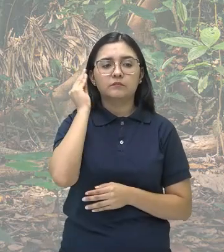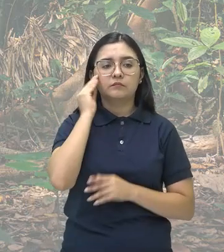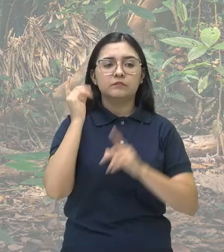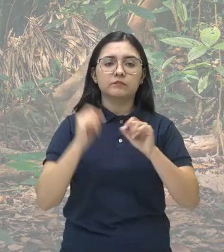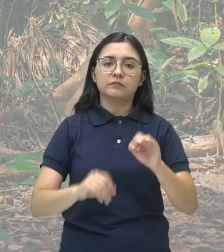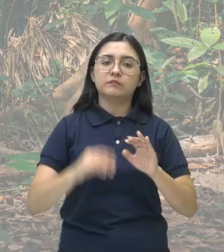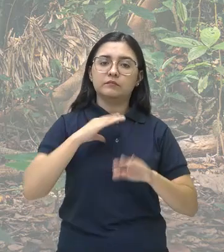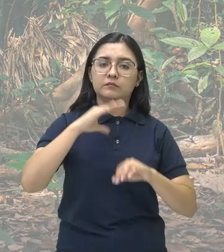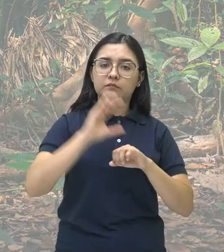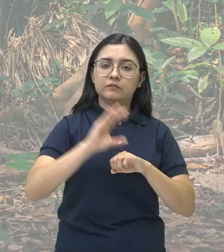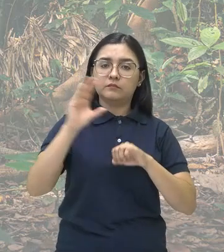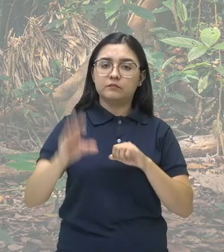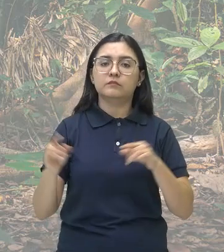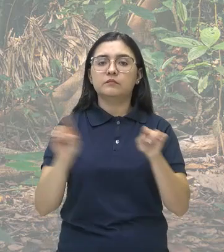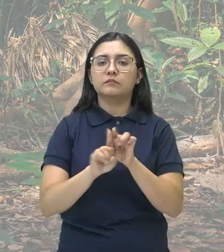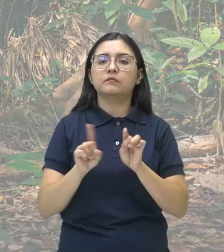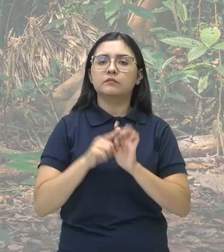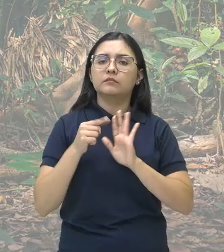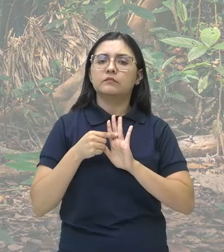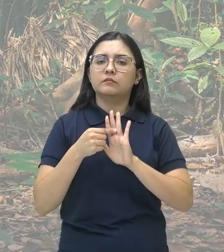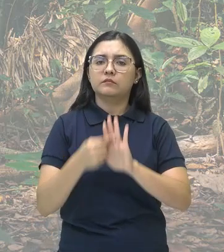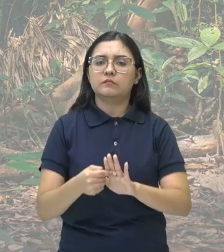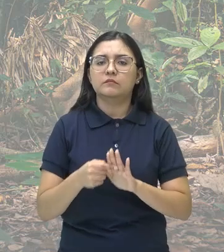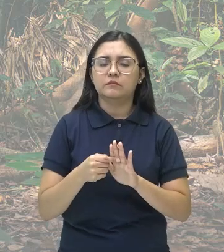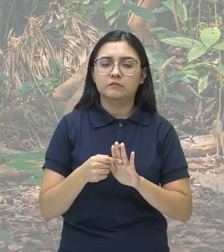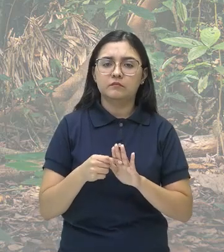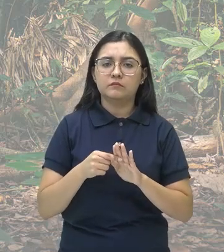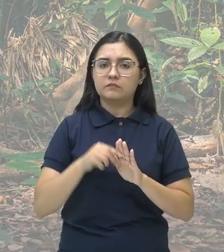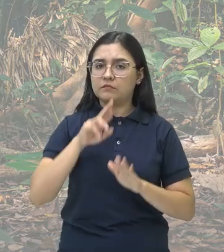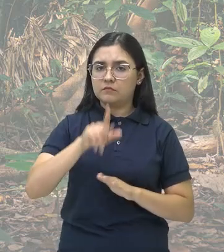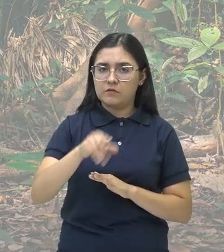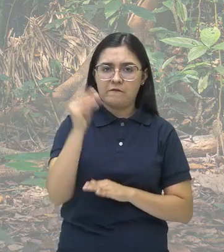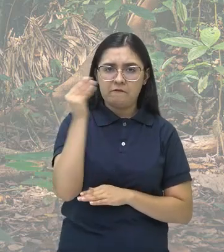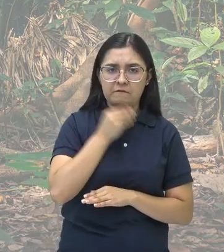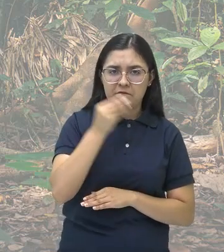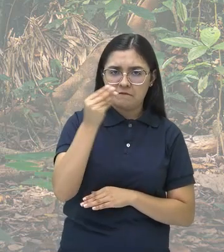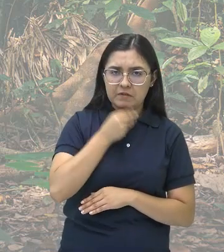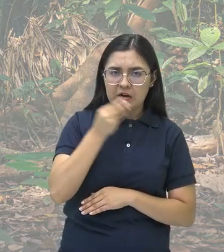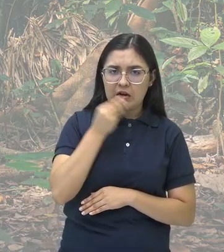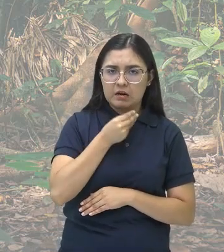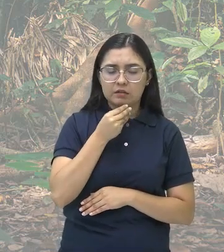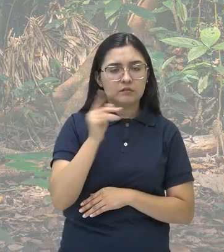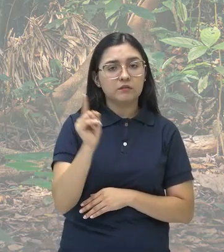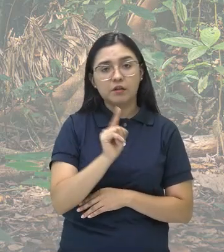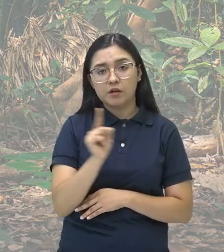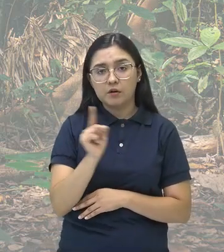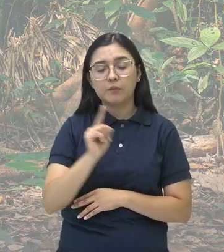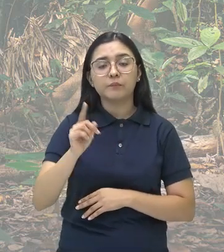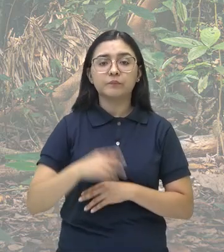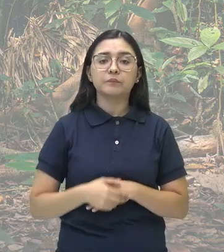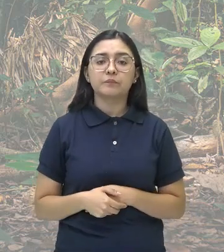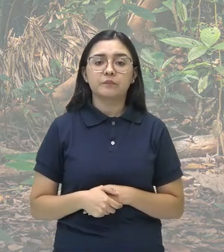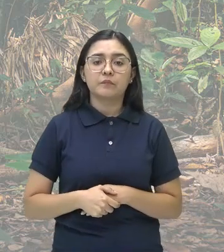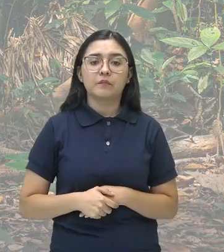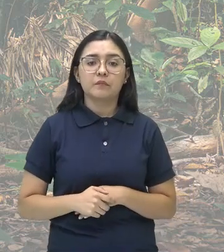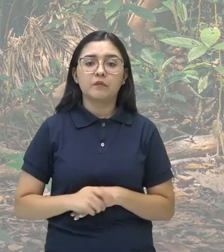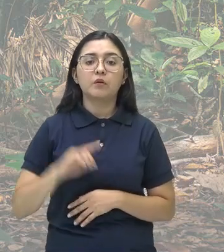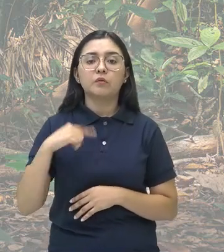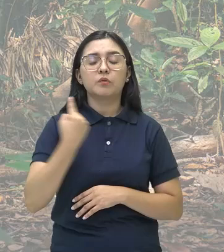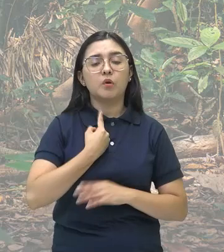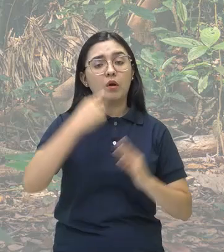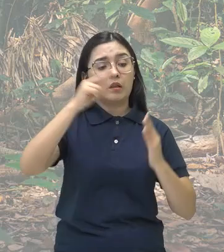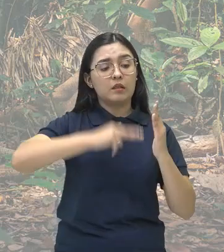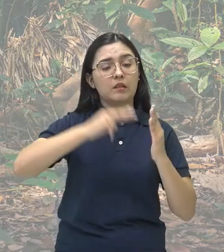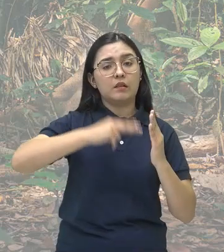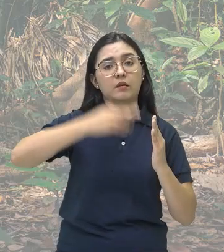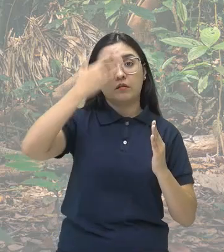a Constituição e o que ela traz para a gente, né? Não é fraca, não é coisa... Né? A gente lendo, entendendo,